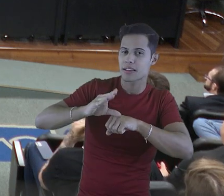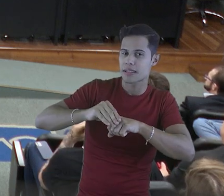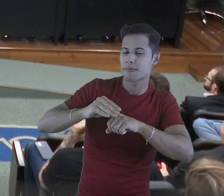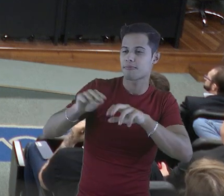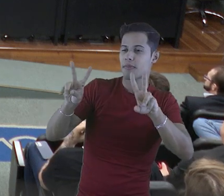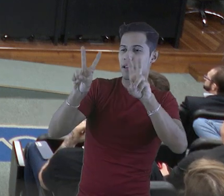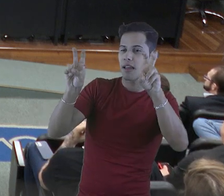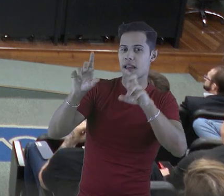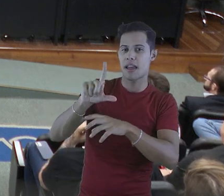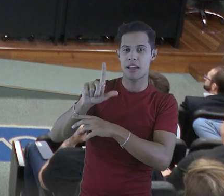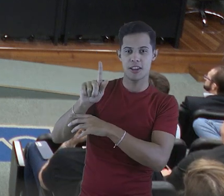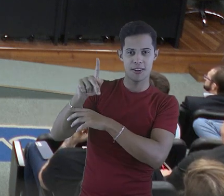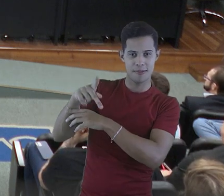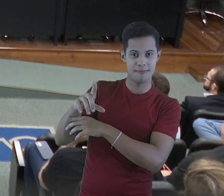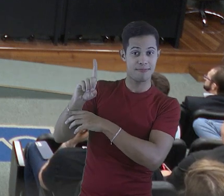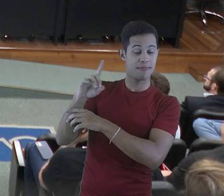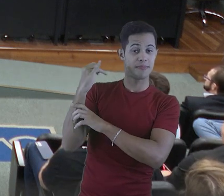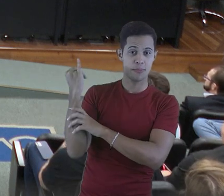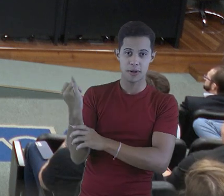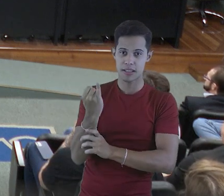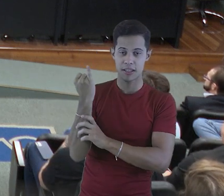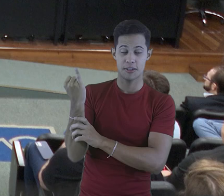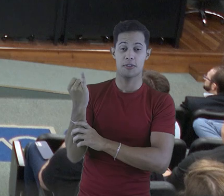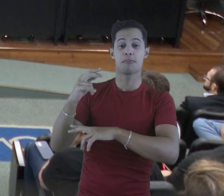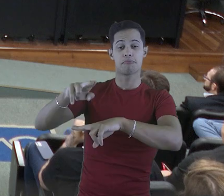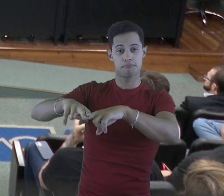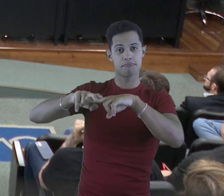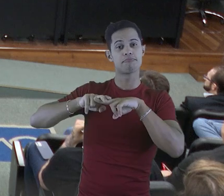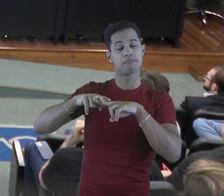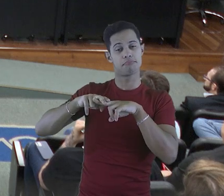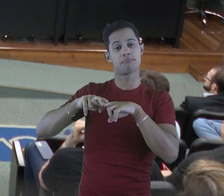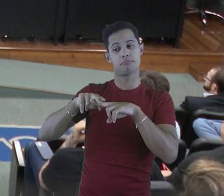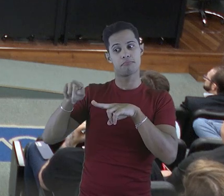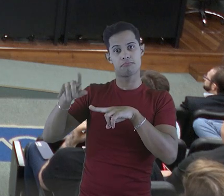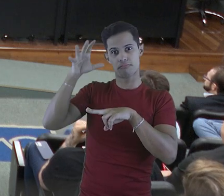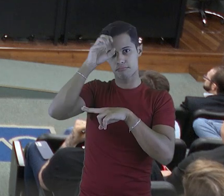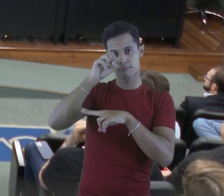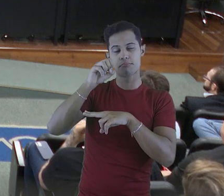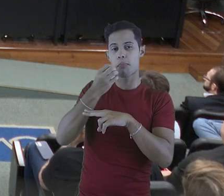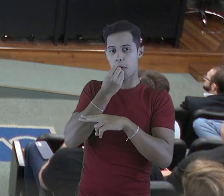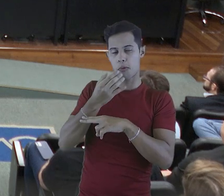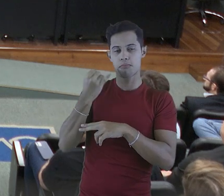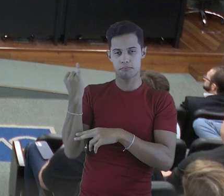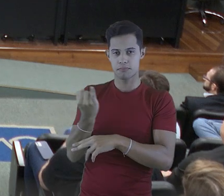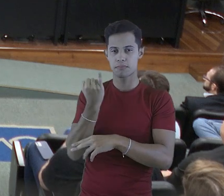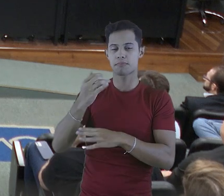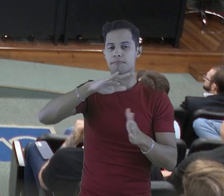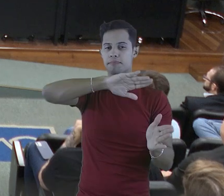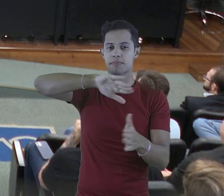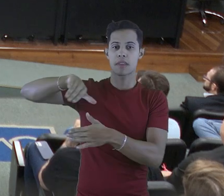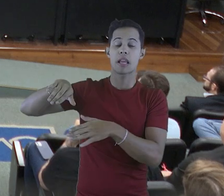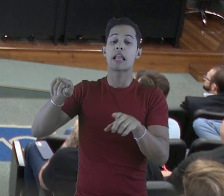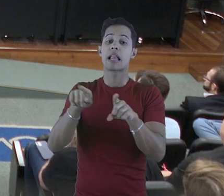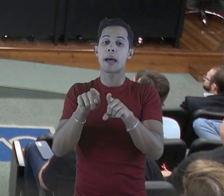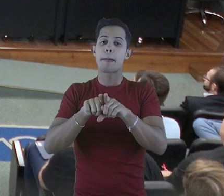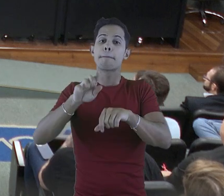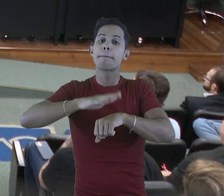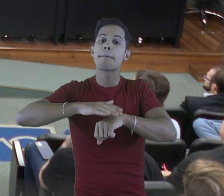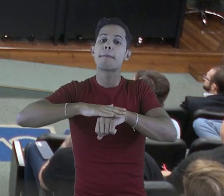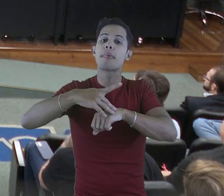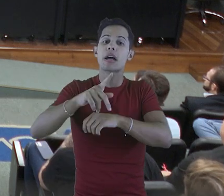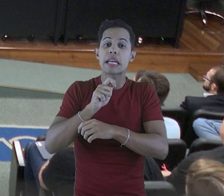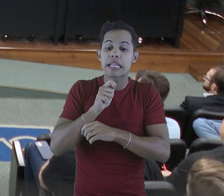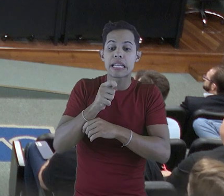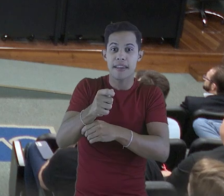depois o que você precisa fazer depois você precisa realizar as entrevistas e fazer uma análise de documento por exemplo a gente precisa